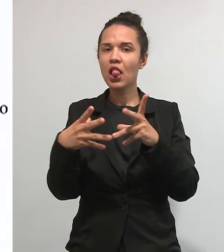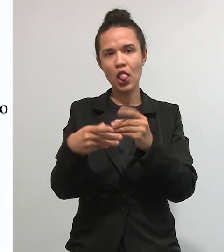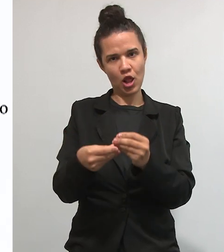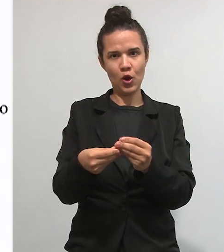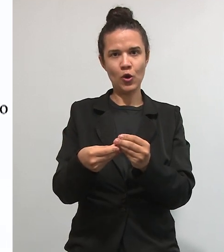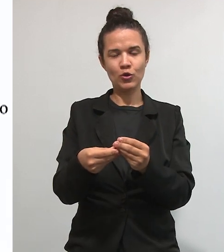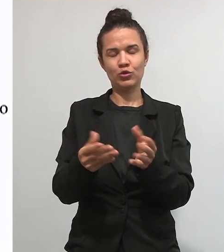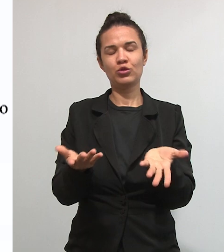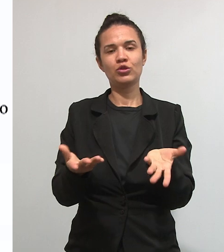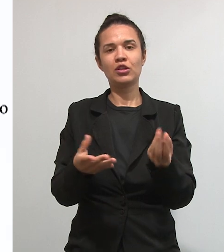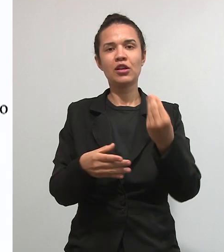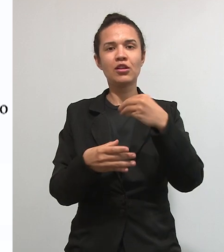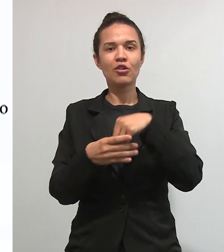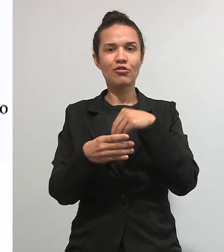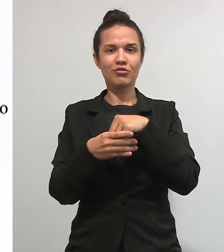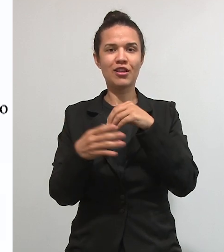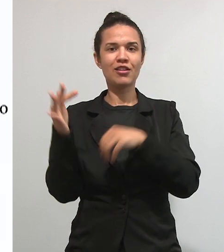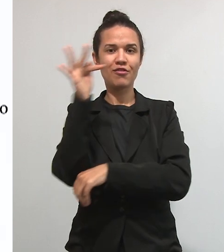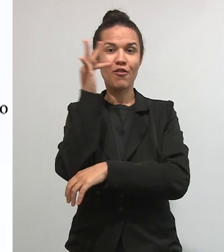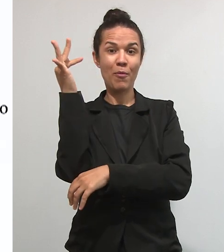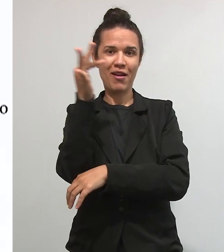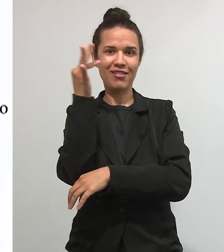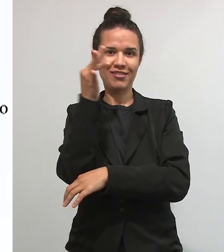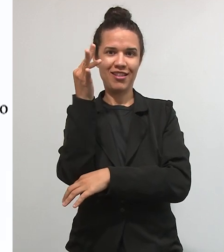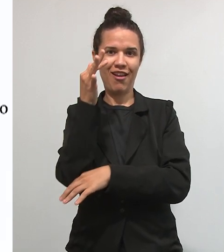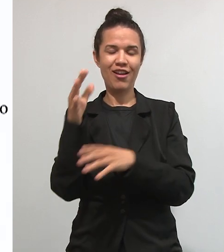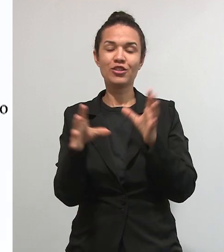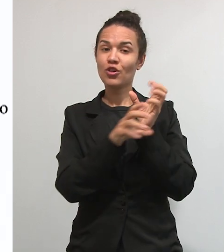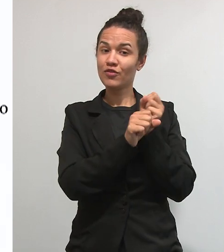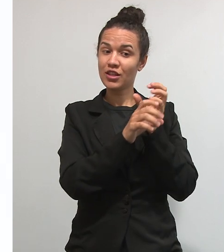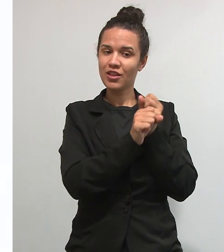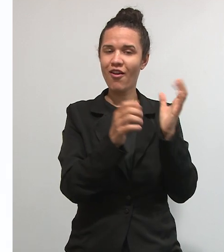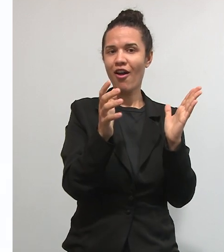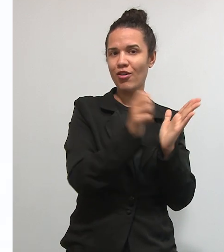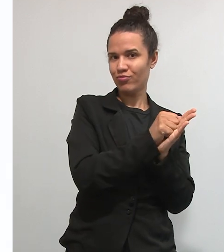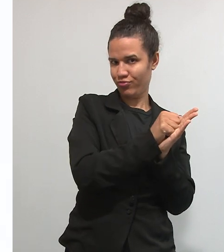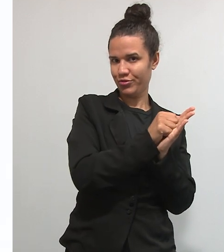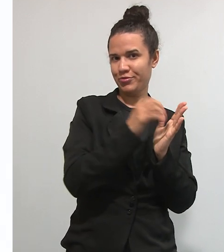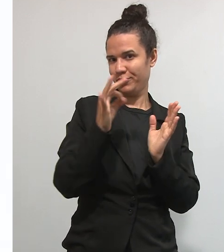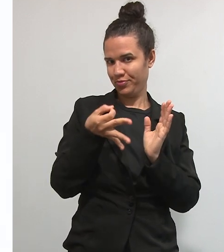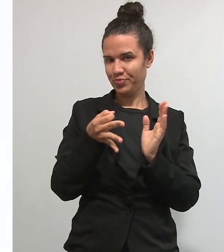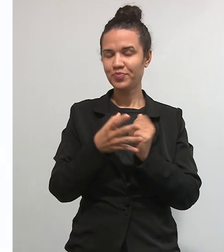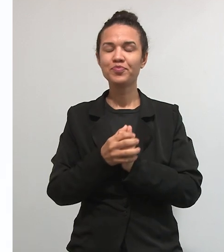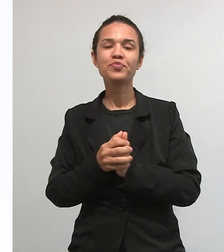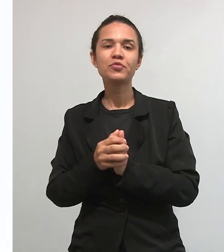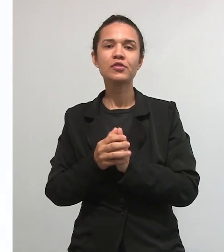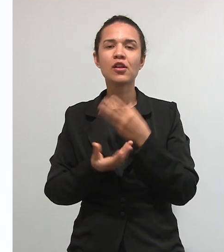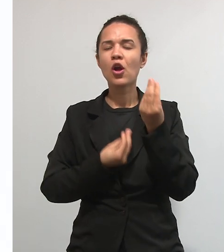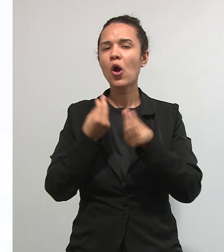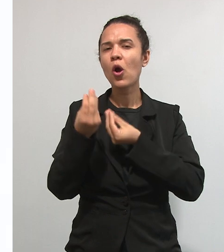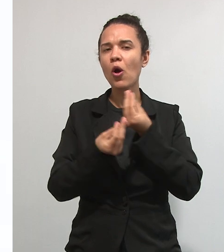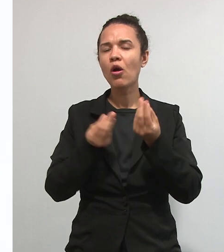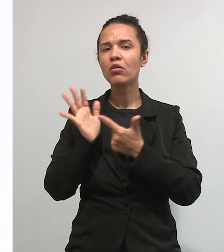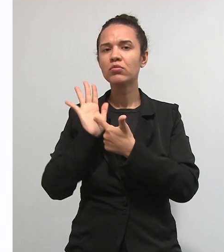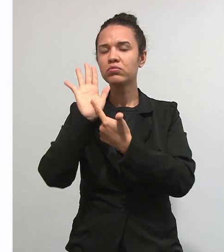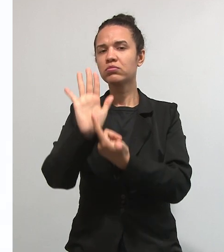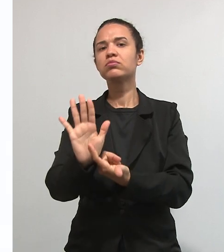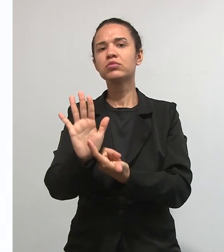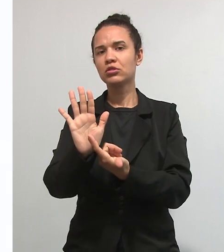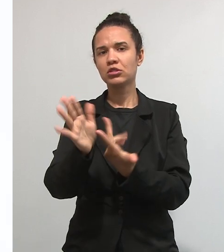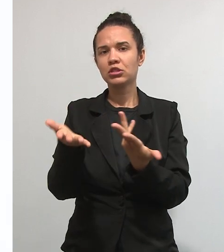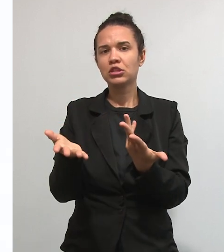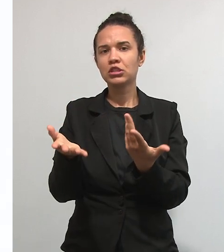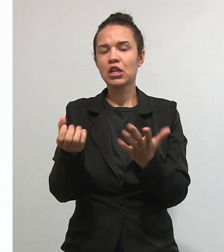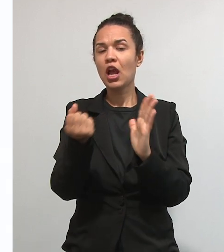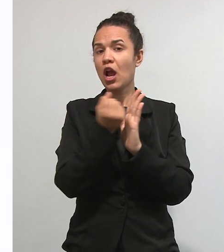esses aqui são formas ou formalidades do registro contábil. E como são apresentadas as informações do patrimônio